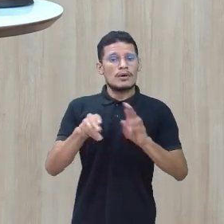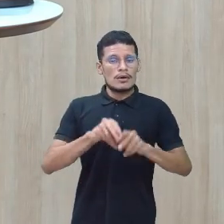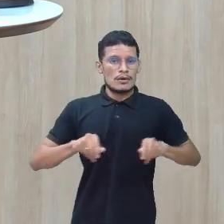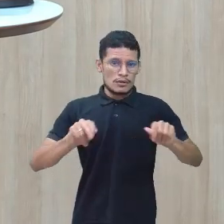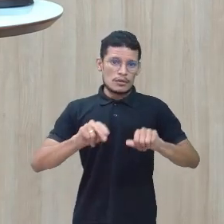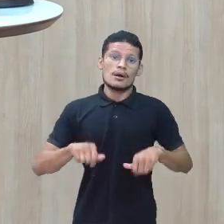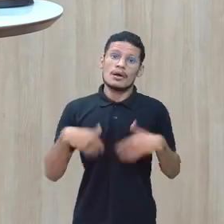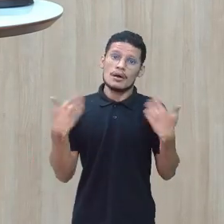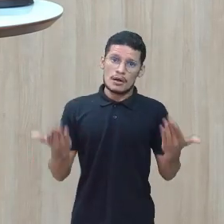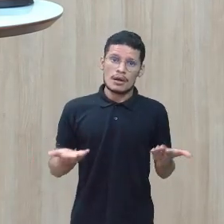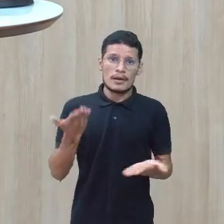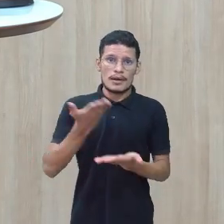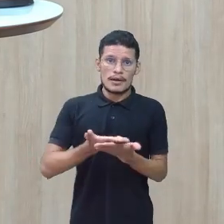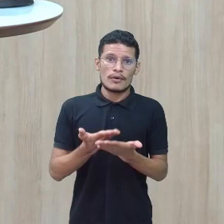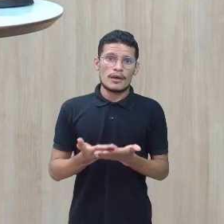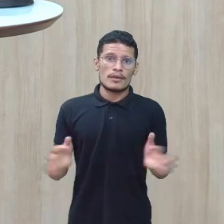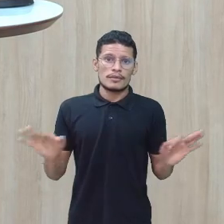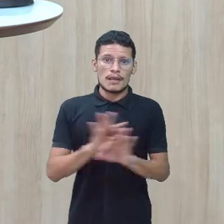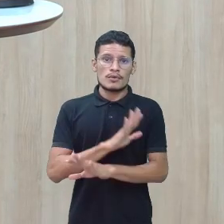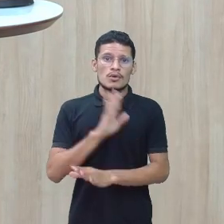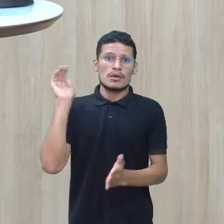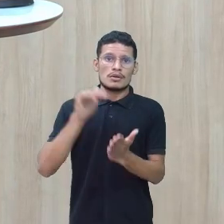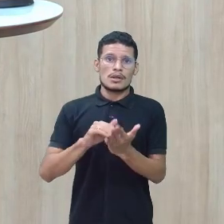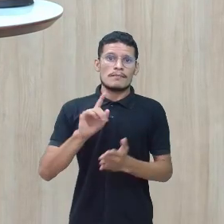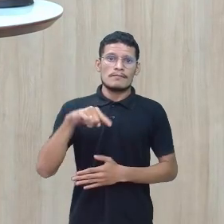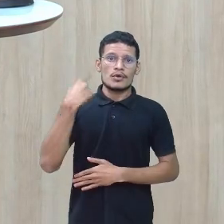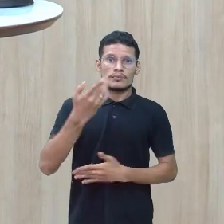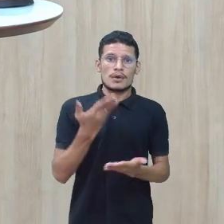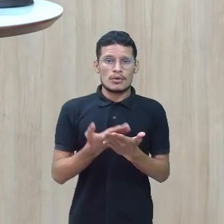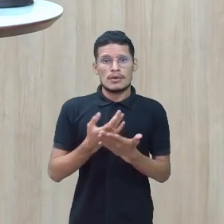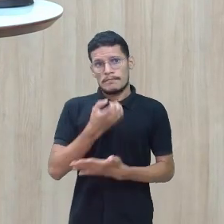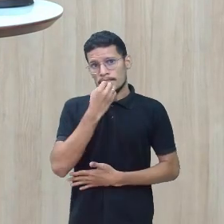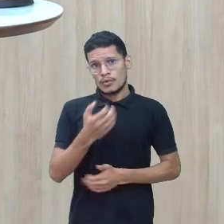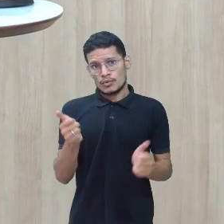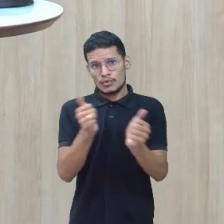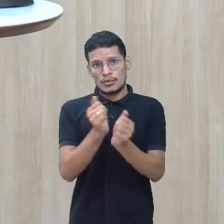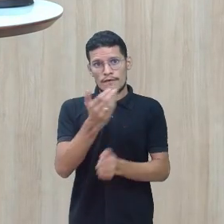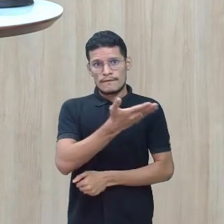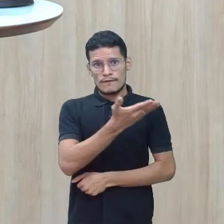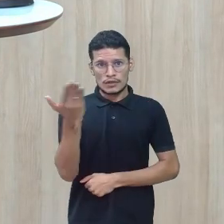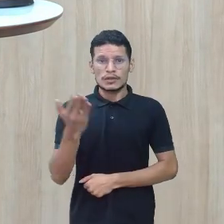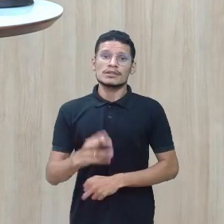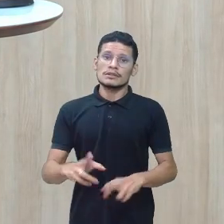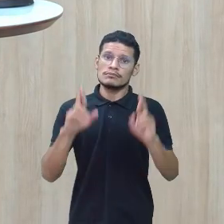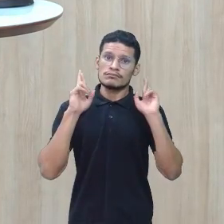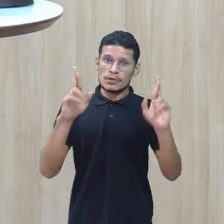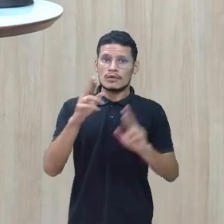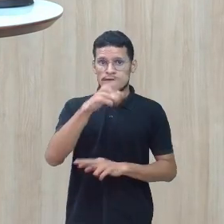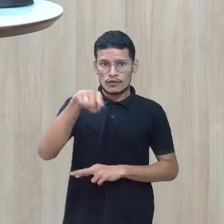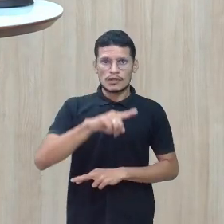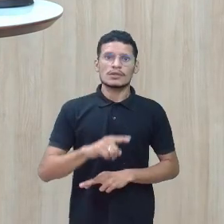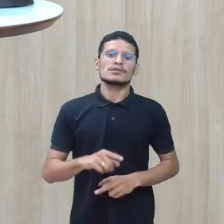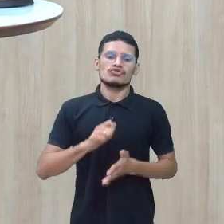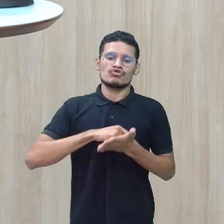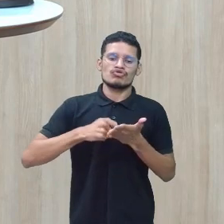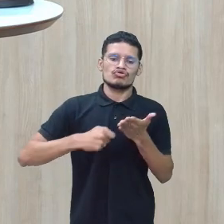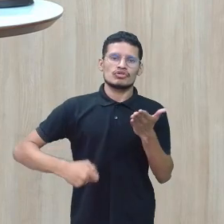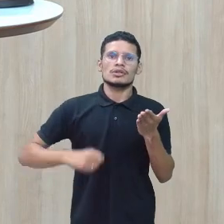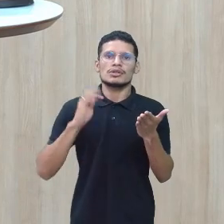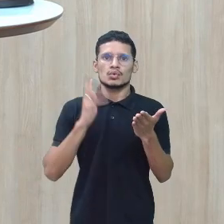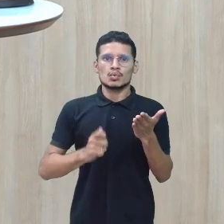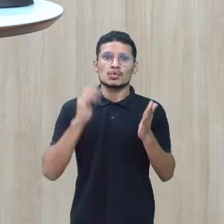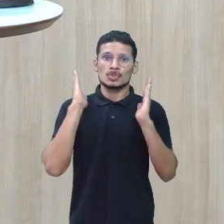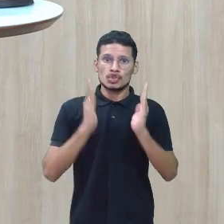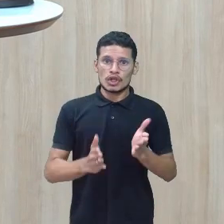aula terminou. Até a próxima aula. Foi muito bom estar com vocês e espero que vocês tenham feito anotações